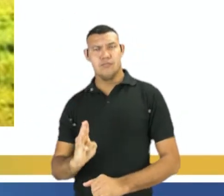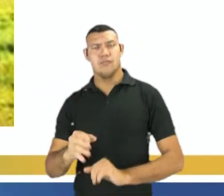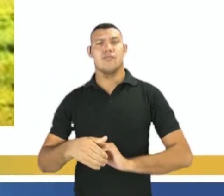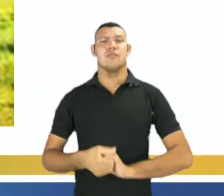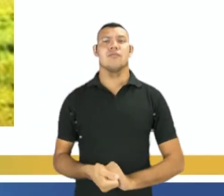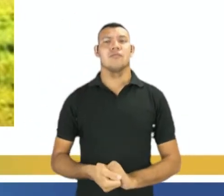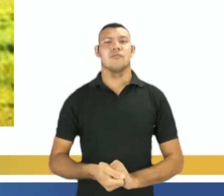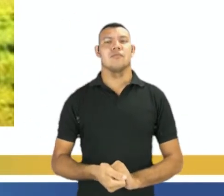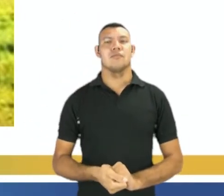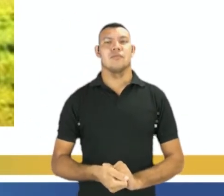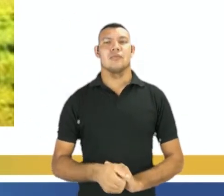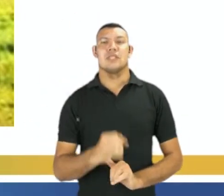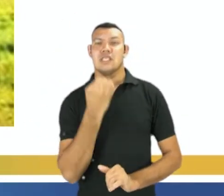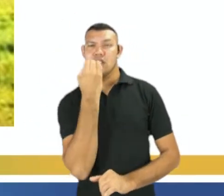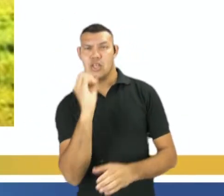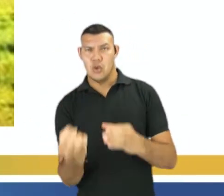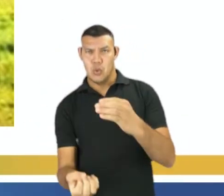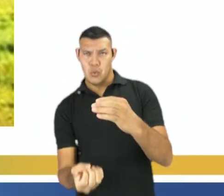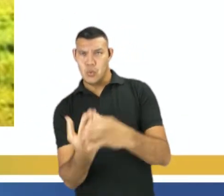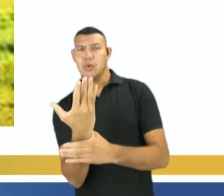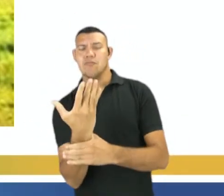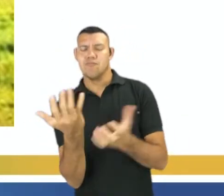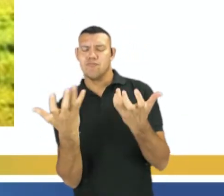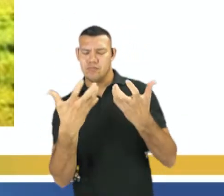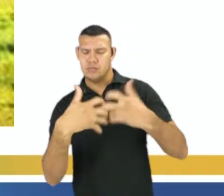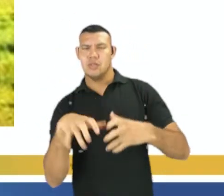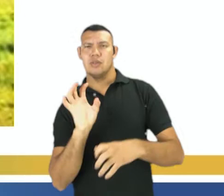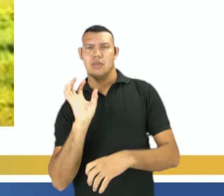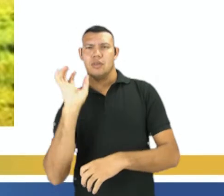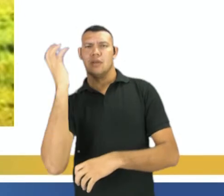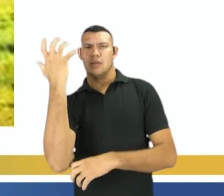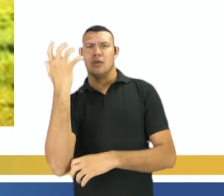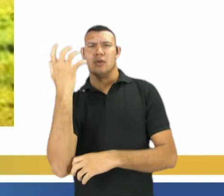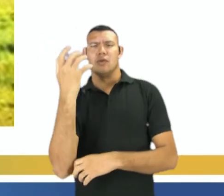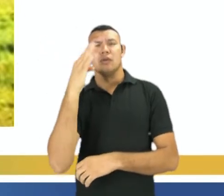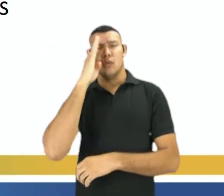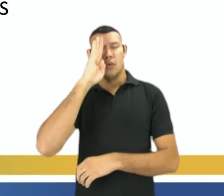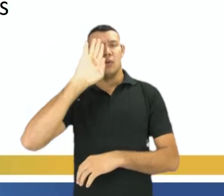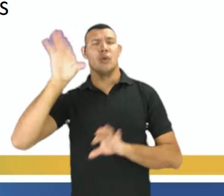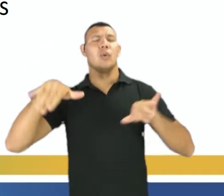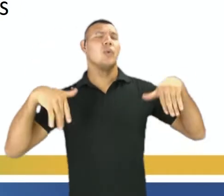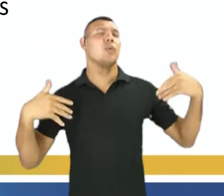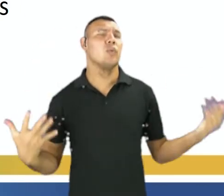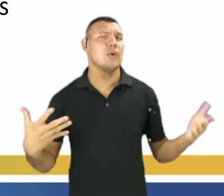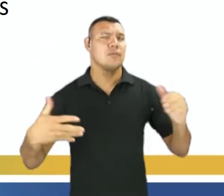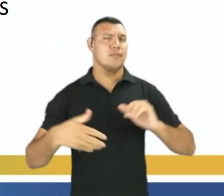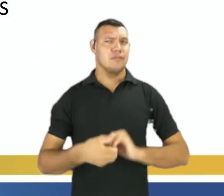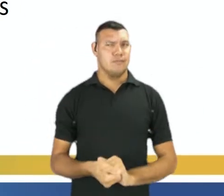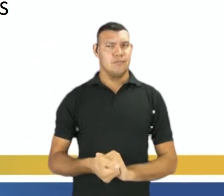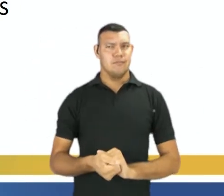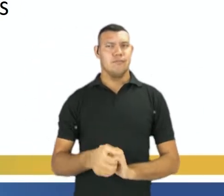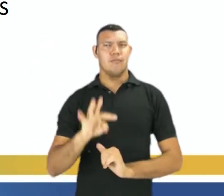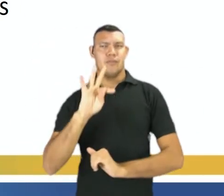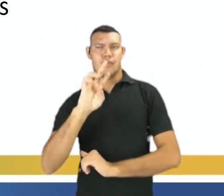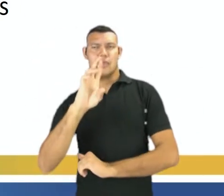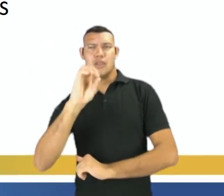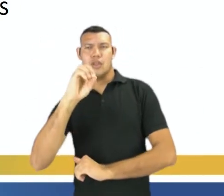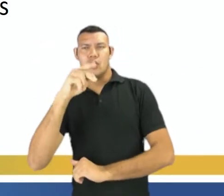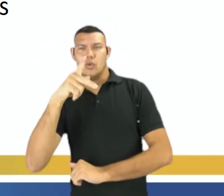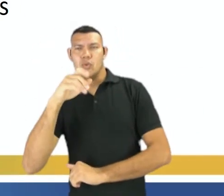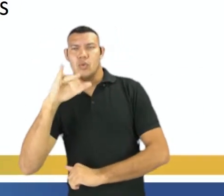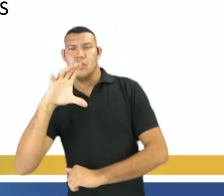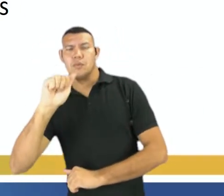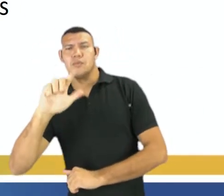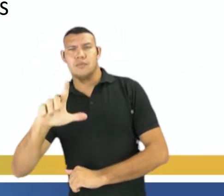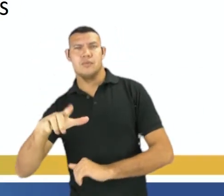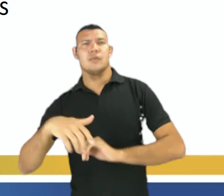essas formações de vegetais, ela tem interferência do clima. Então o clima predominante aí é o clima tropical. Nós temos a caatinga, né, presente